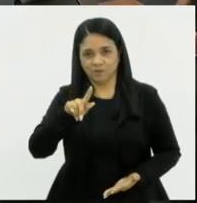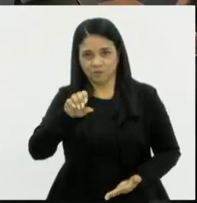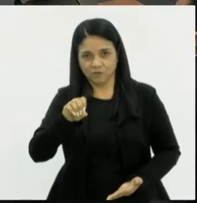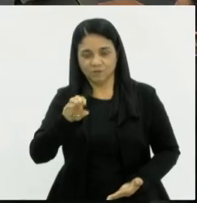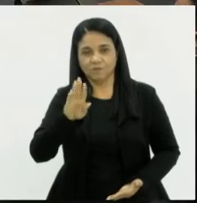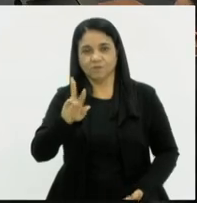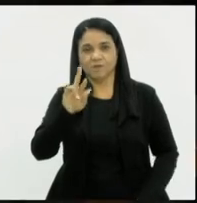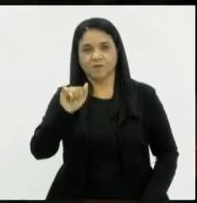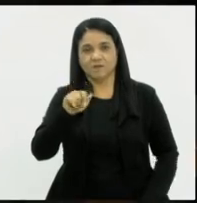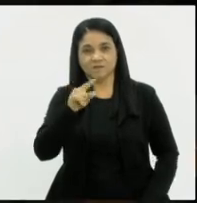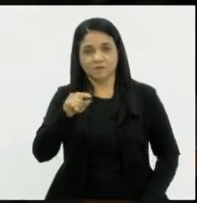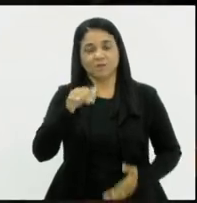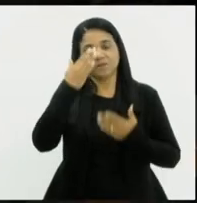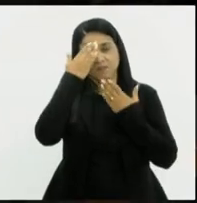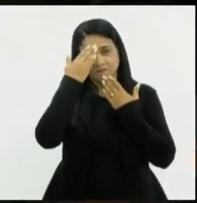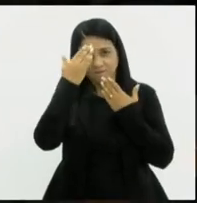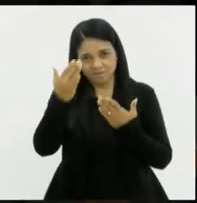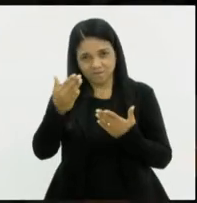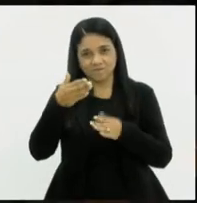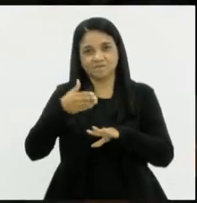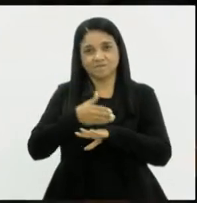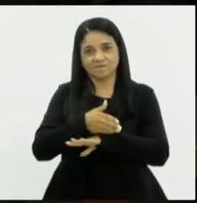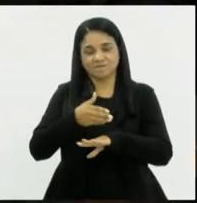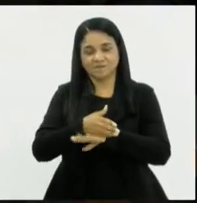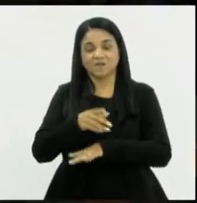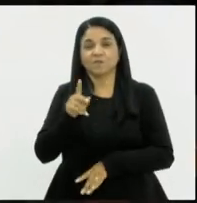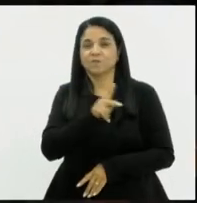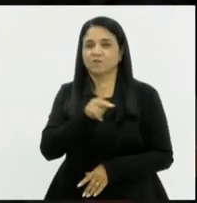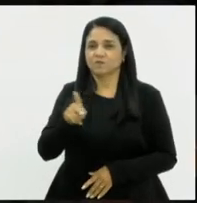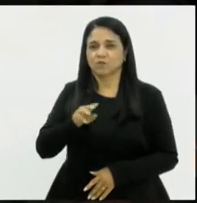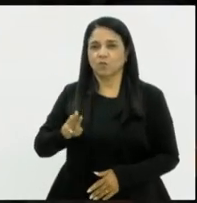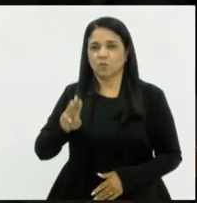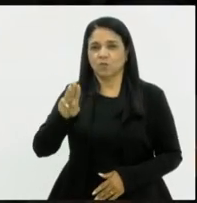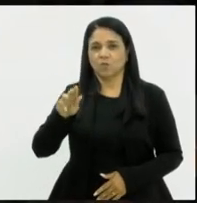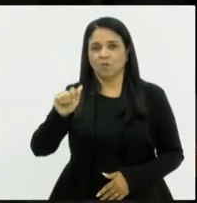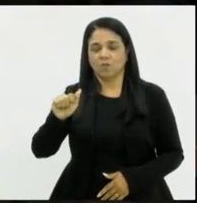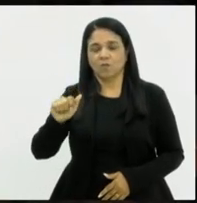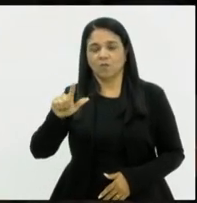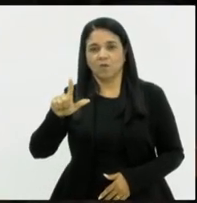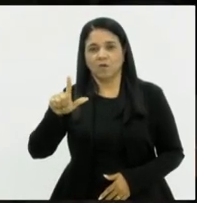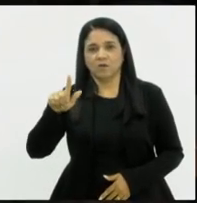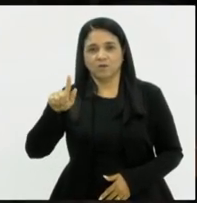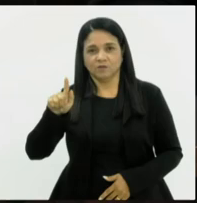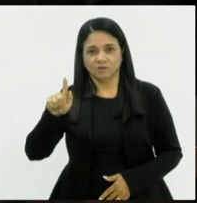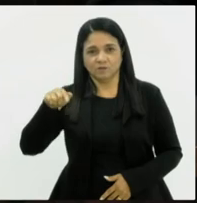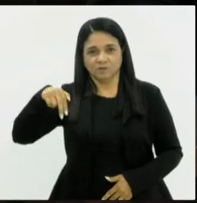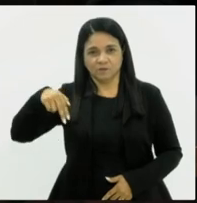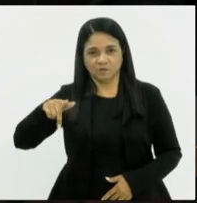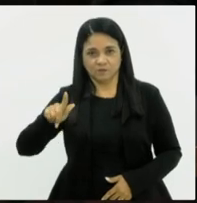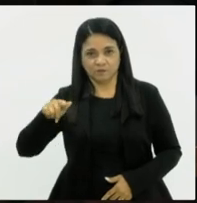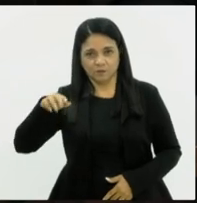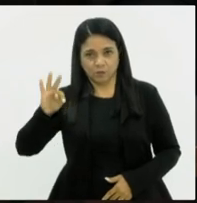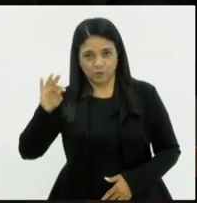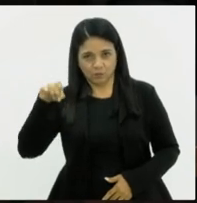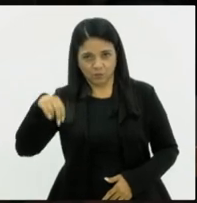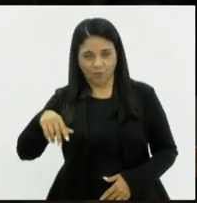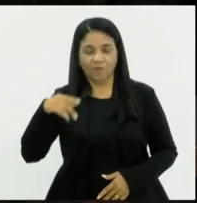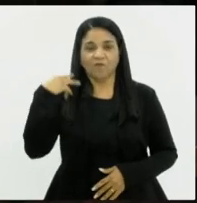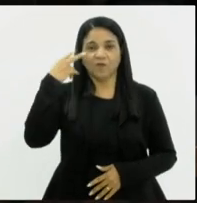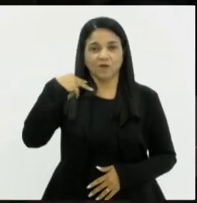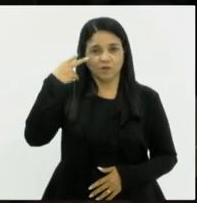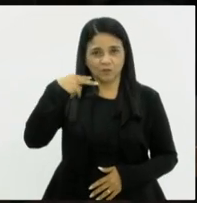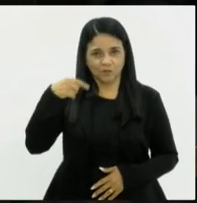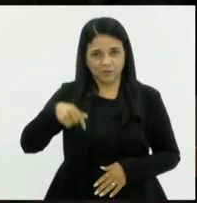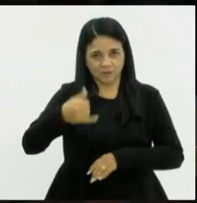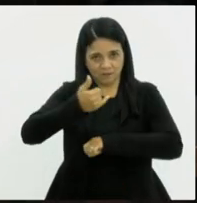quero agradecer a presença também aqui do nosso professor Washington, que foi vereador aqui da capital. Obrigado, professor Washington.